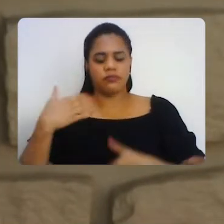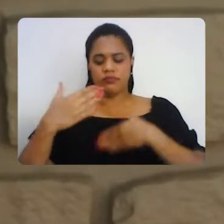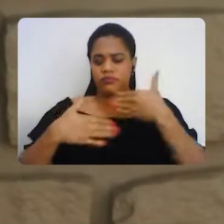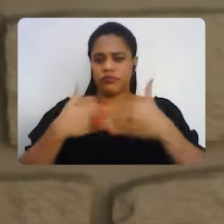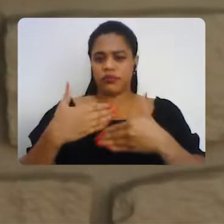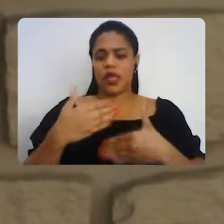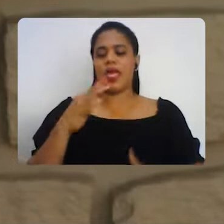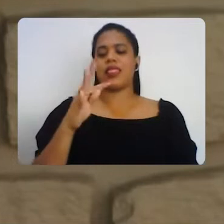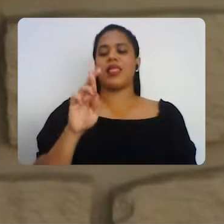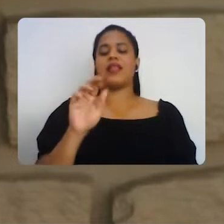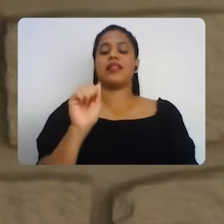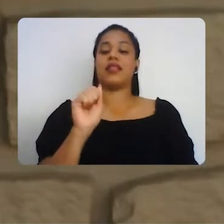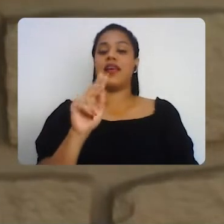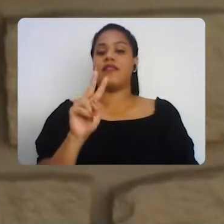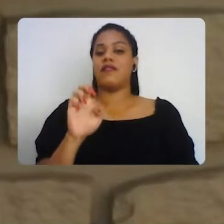a travessia,